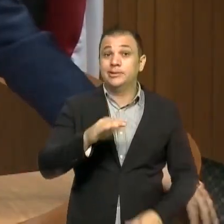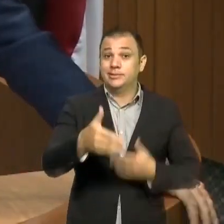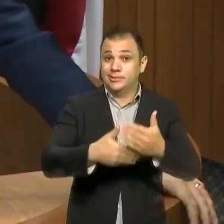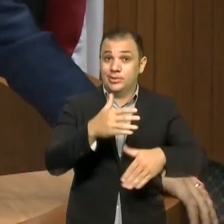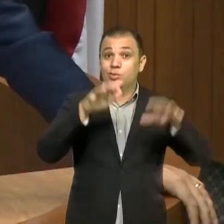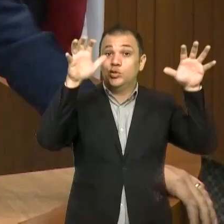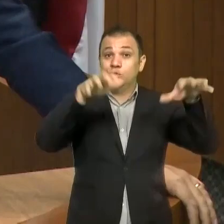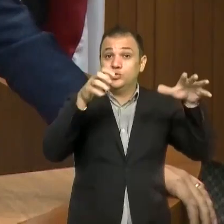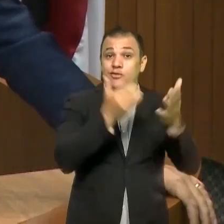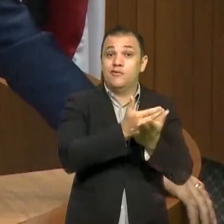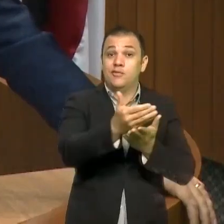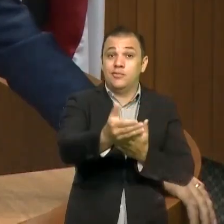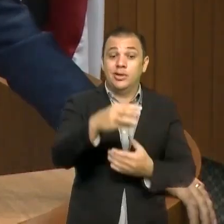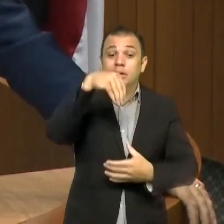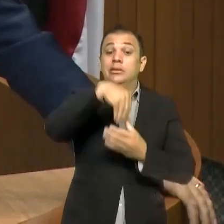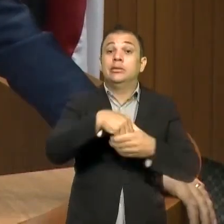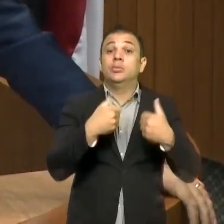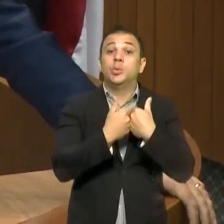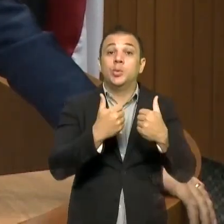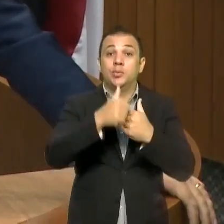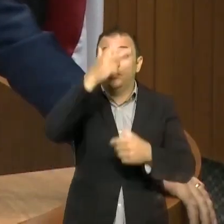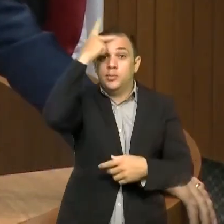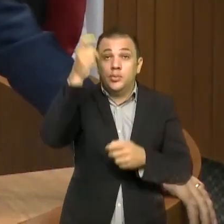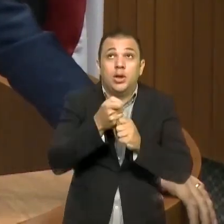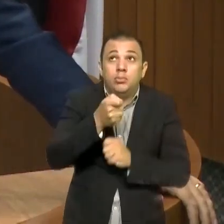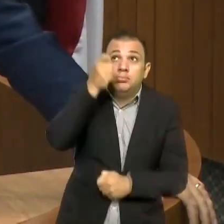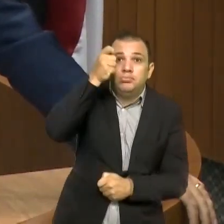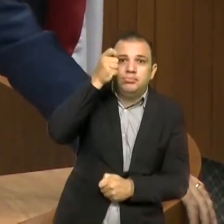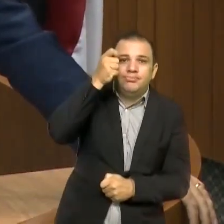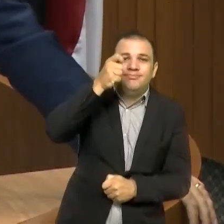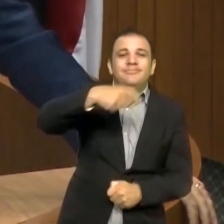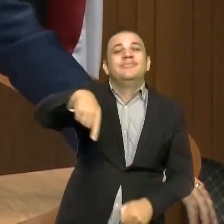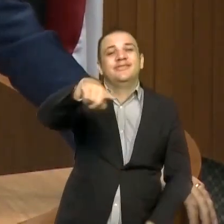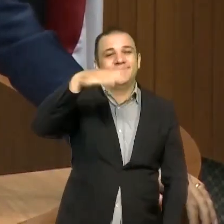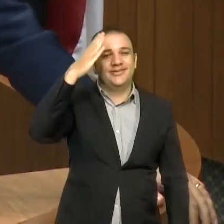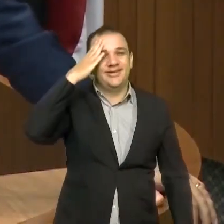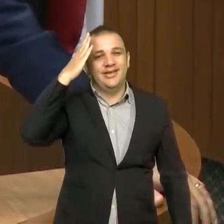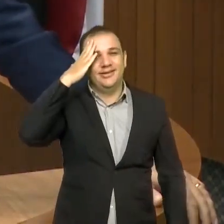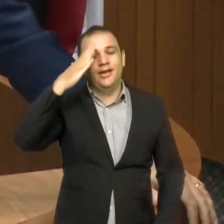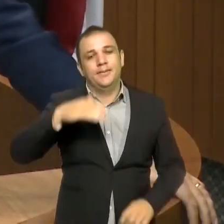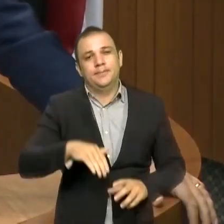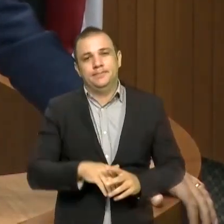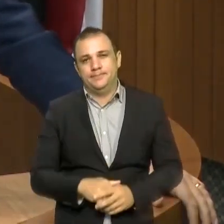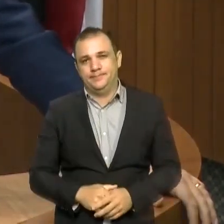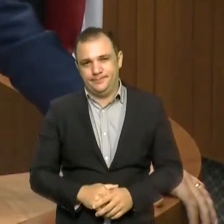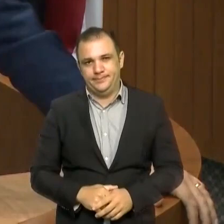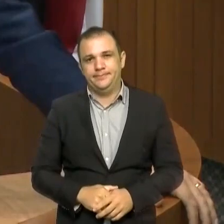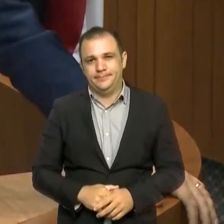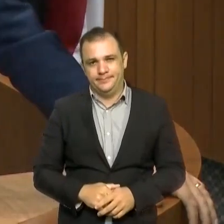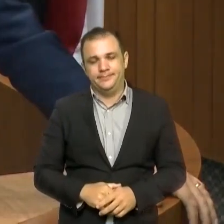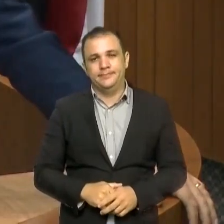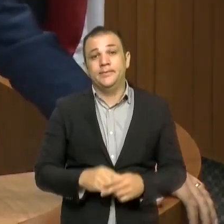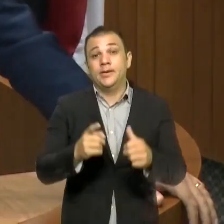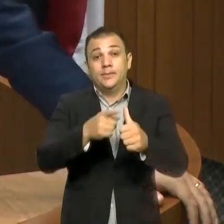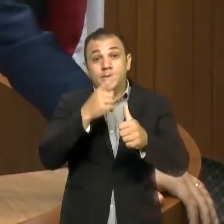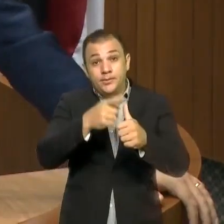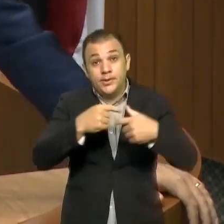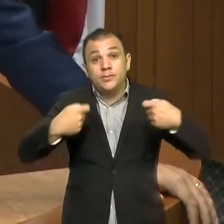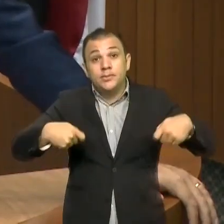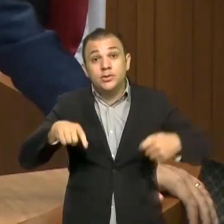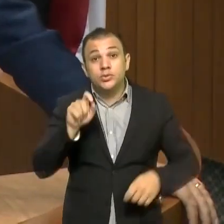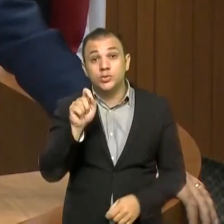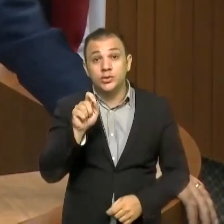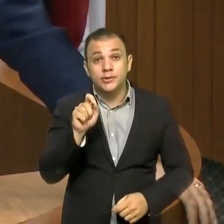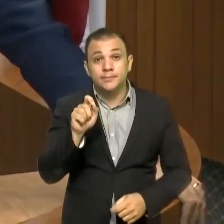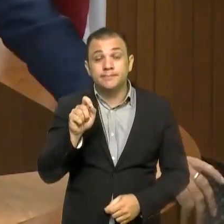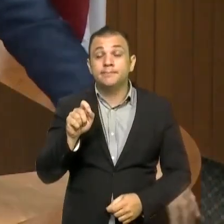Evangelista criticaram o aumento da tarifa de ônibus em São Luís. Primeiro, devia se cobrar a prestação do serviço. Como é que você paga